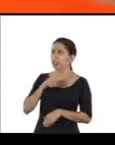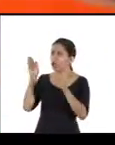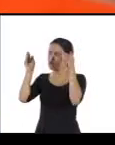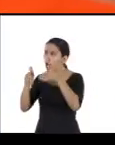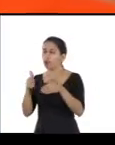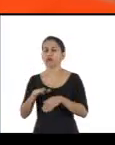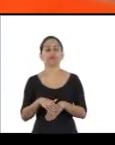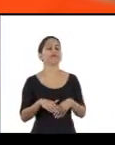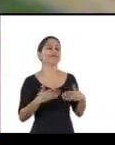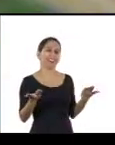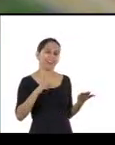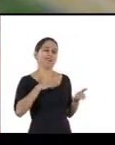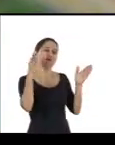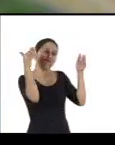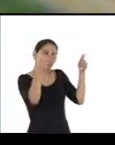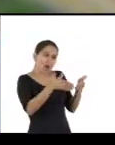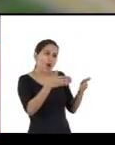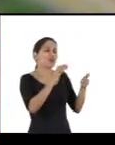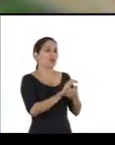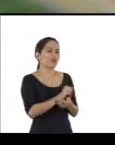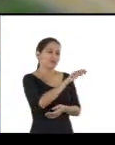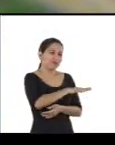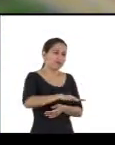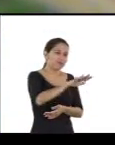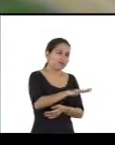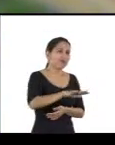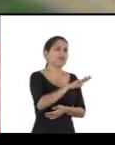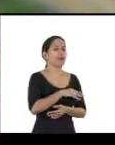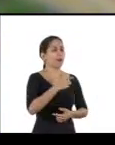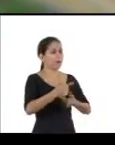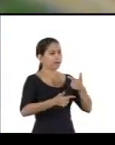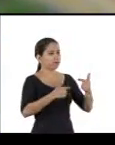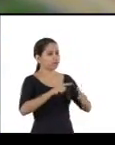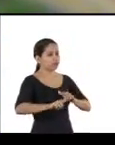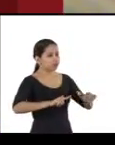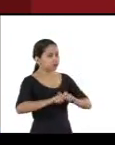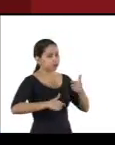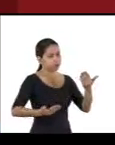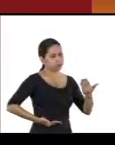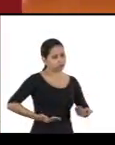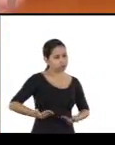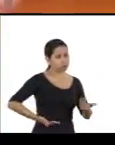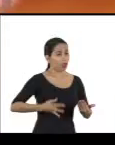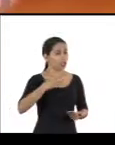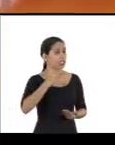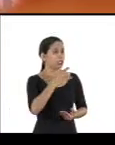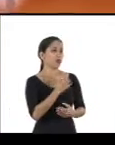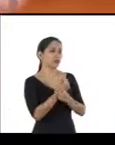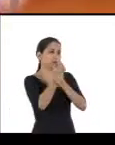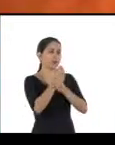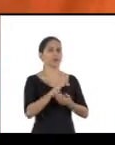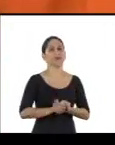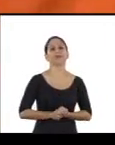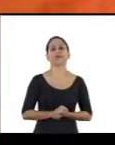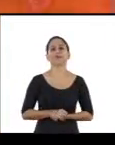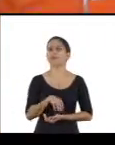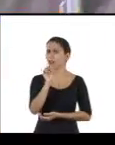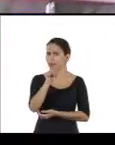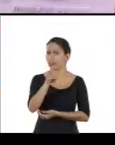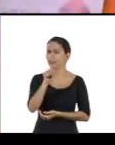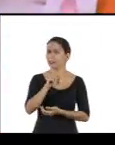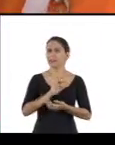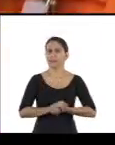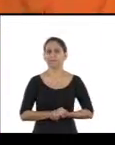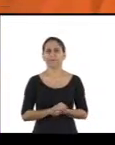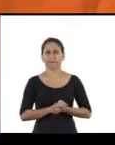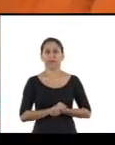as condições físicas do trabalhador nas atividades e operações de subsolo. É isso mesmo. Os treinamentos e campanhas